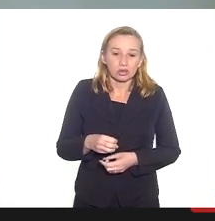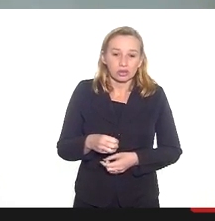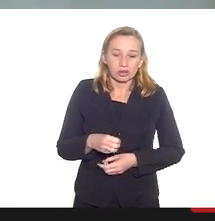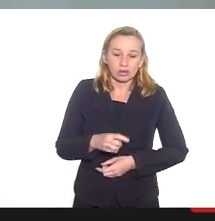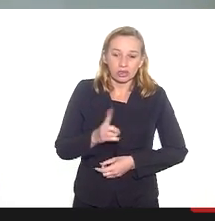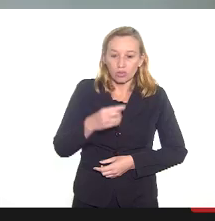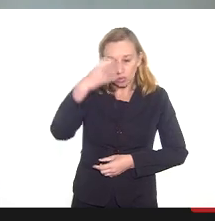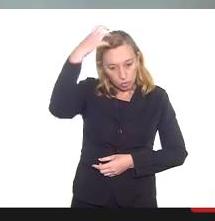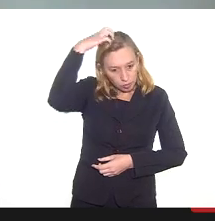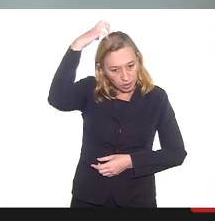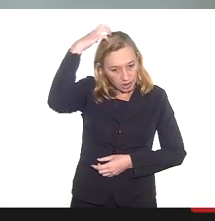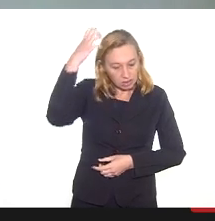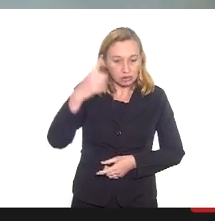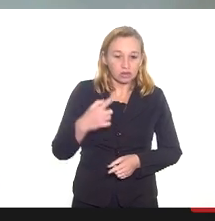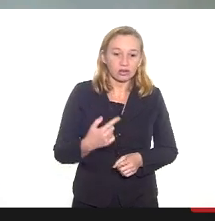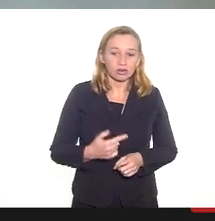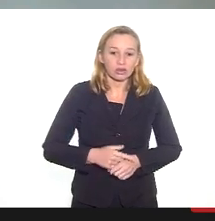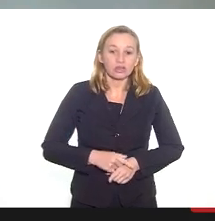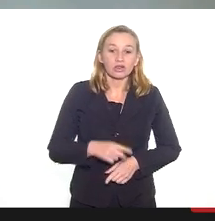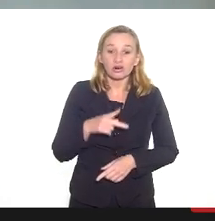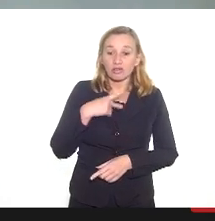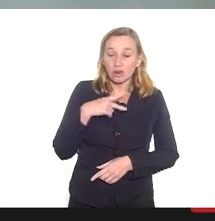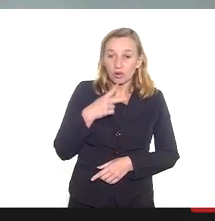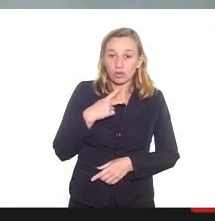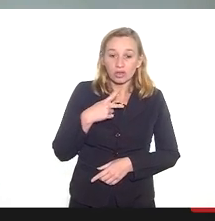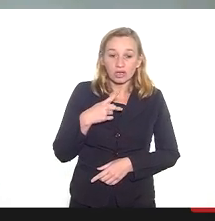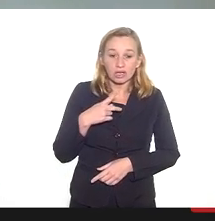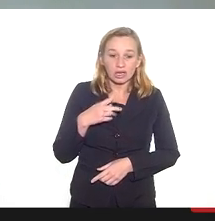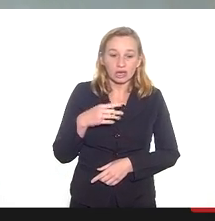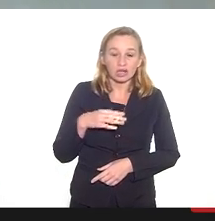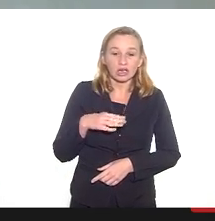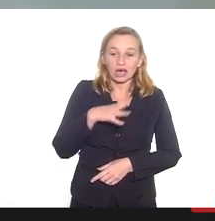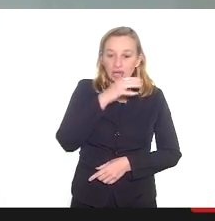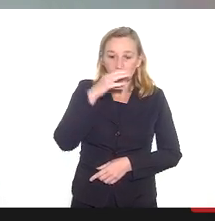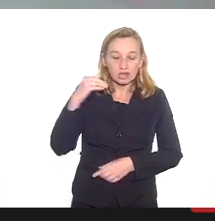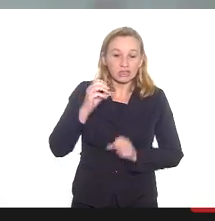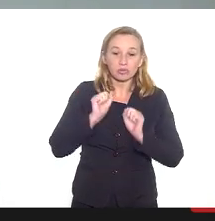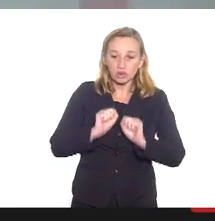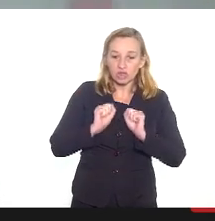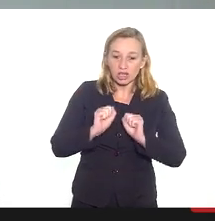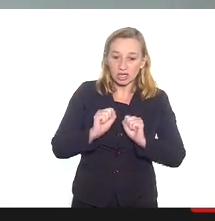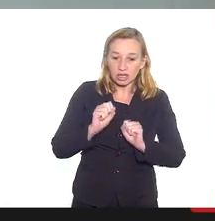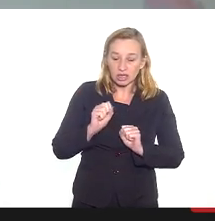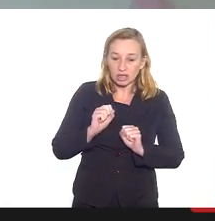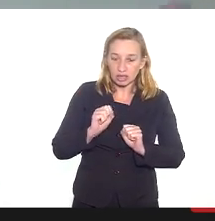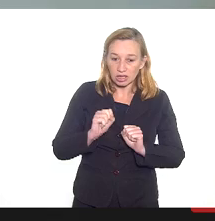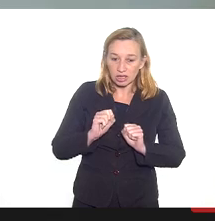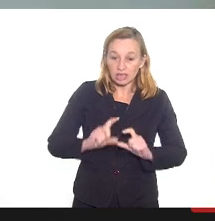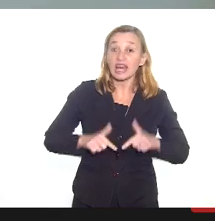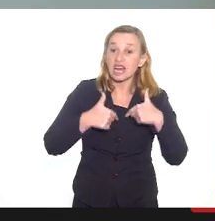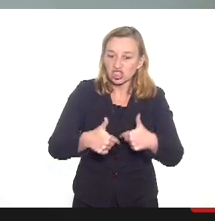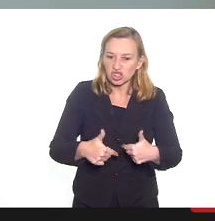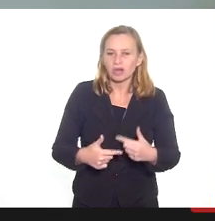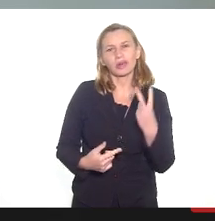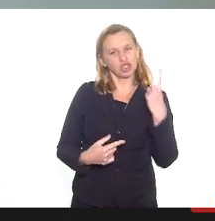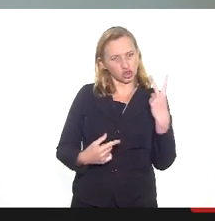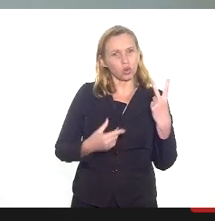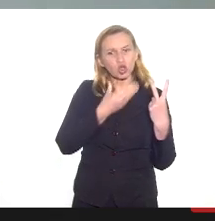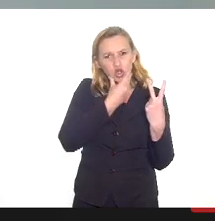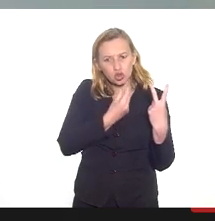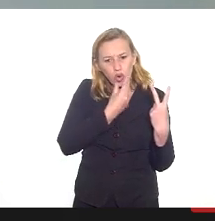da adolescente, dizendo que ela poderia ter reagido. Gente, com dois policiais dentro de uma viatura,